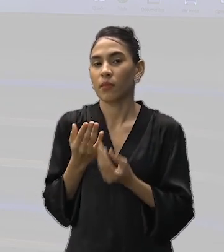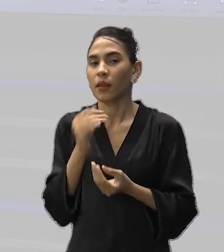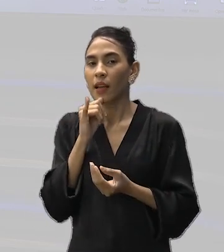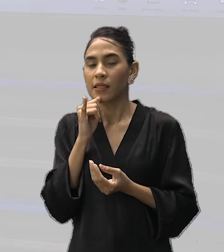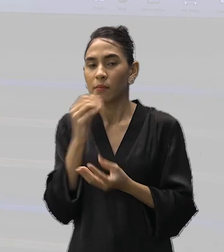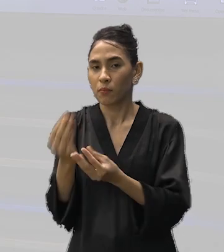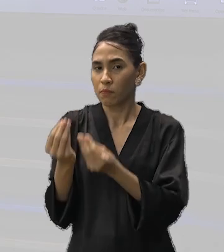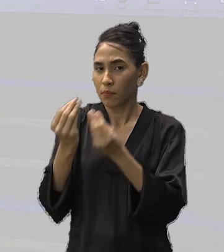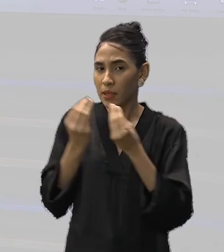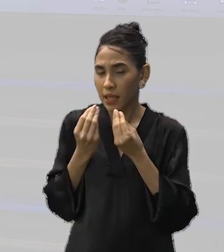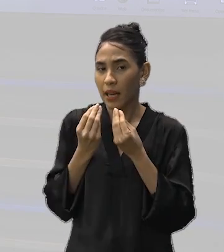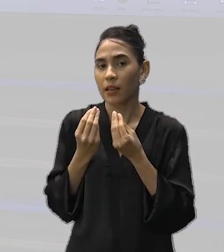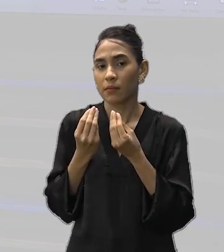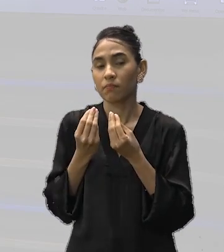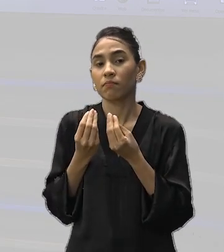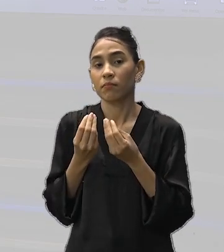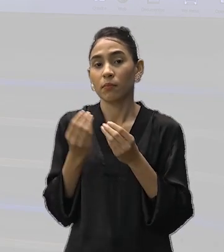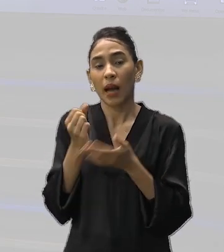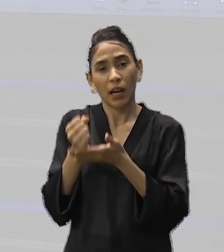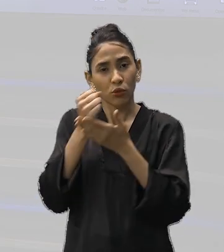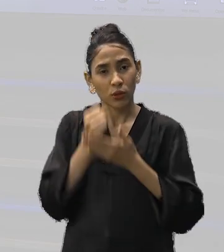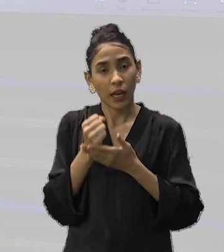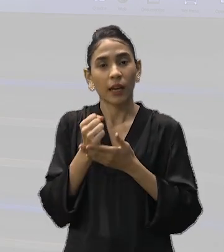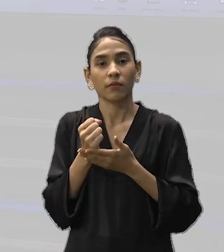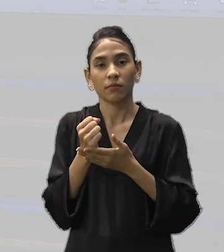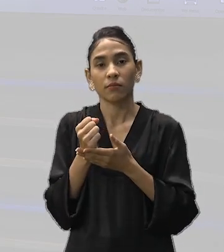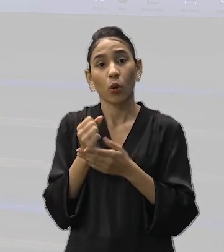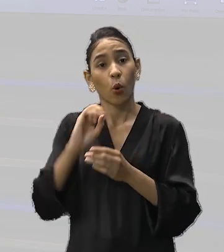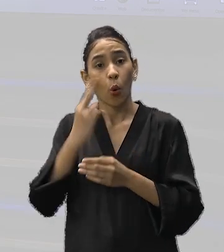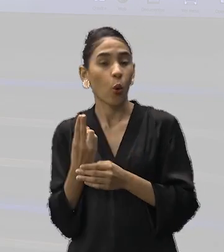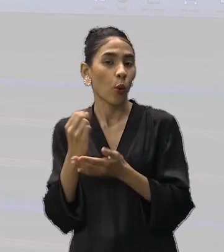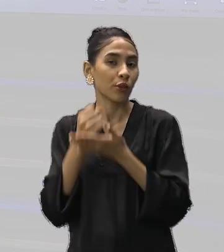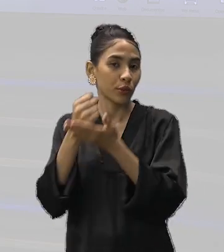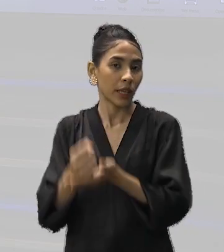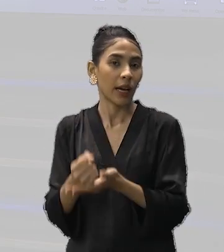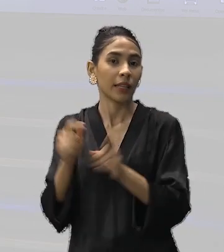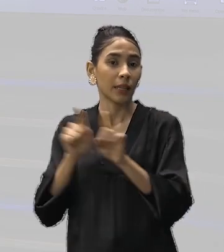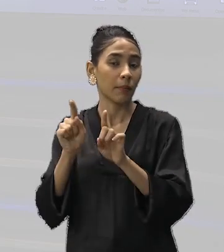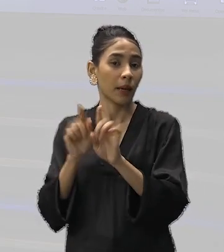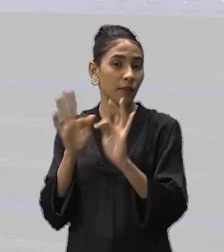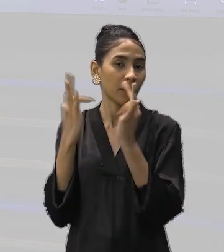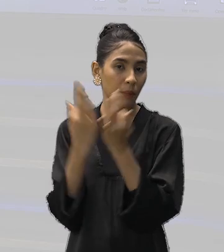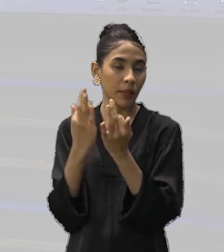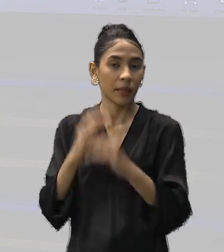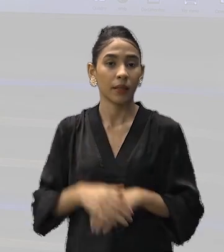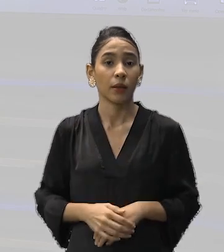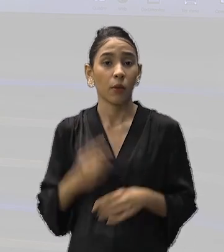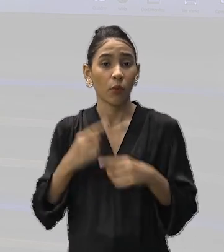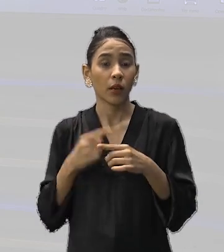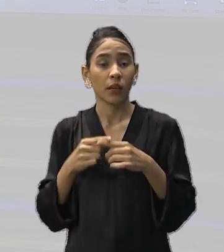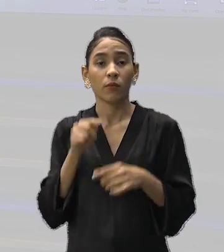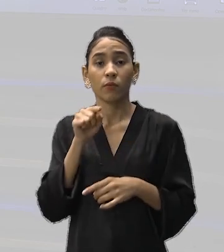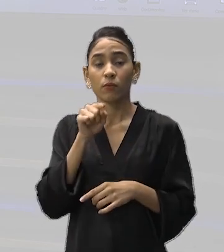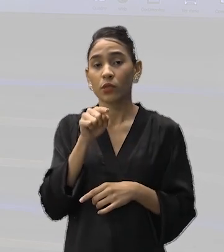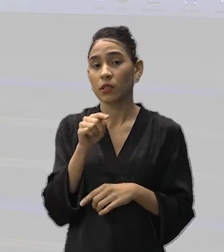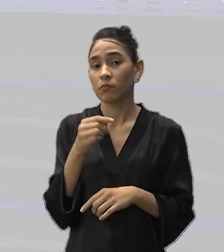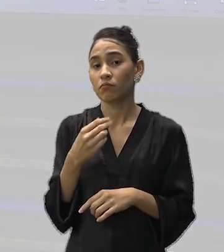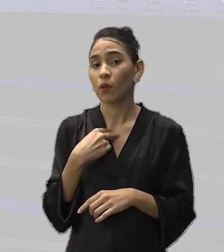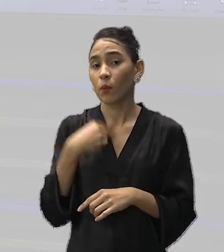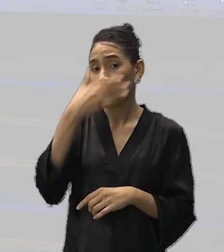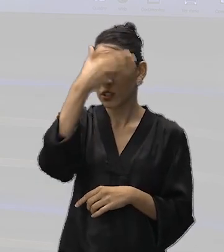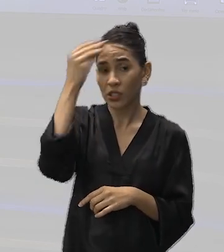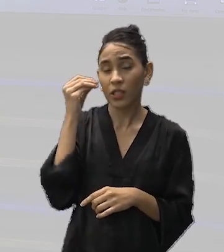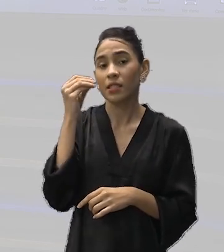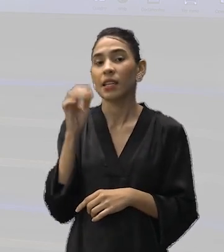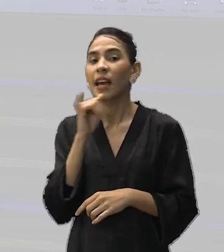para mim, como para minha família toda também, tá? Porque não se esqueçam que na sua casa, de repente, você pode ter, morando contigo, além